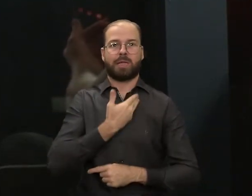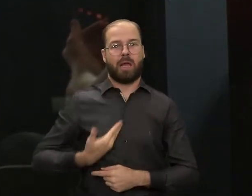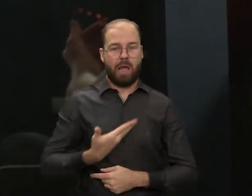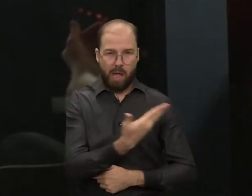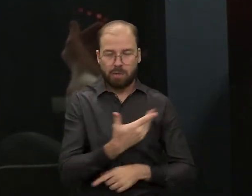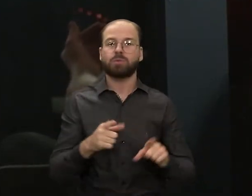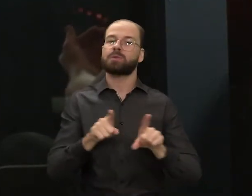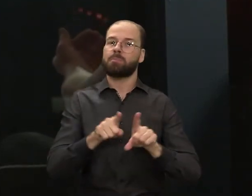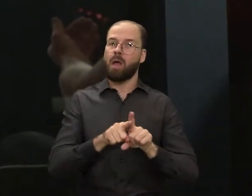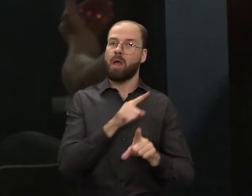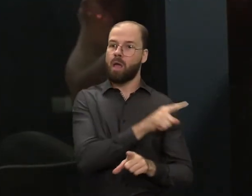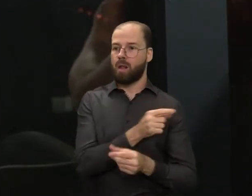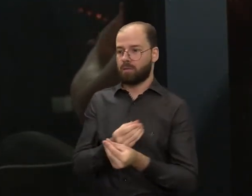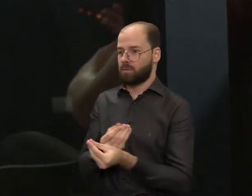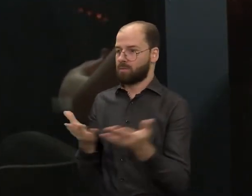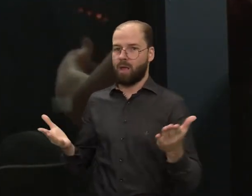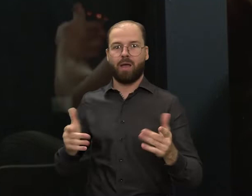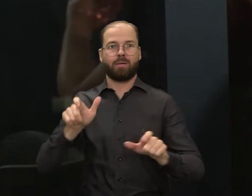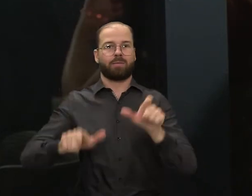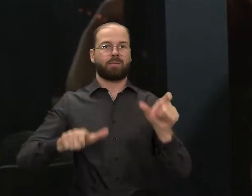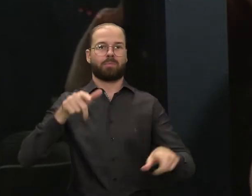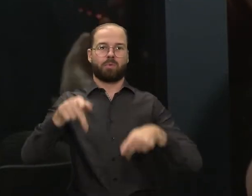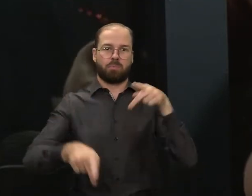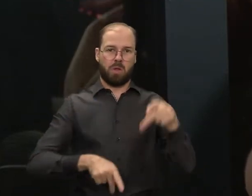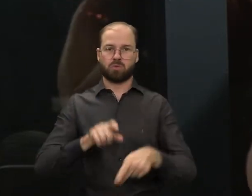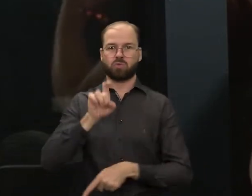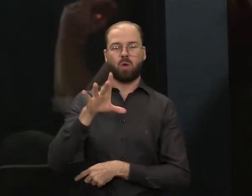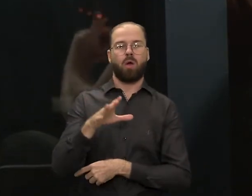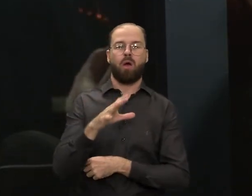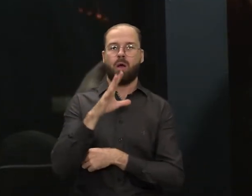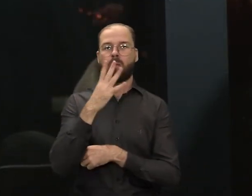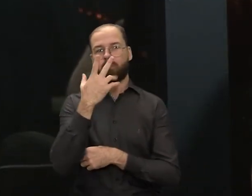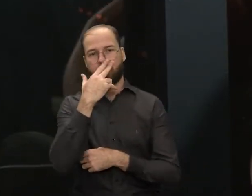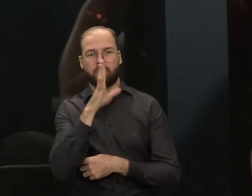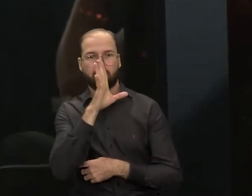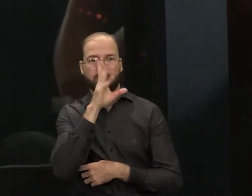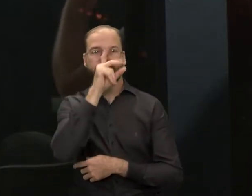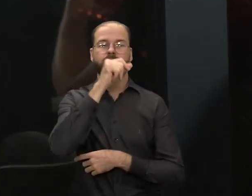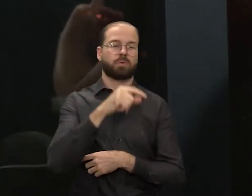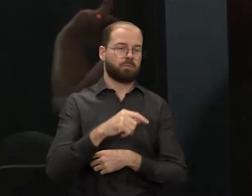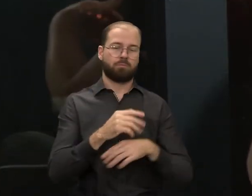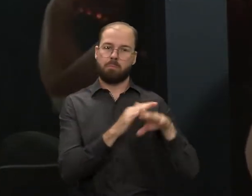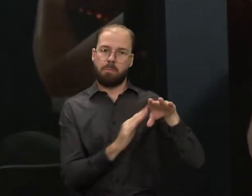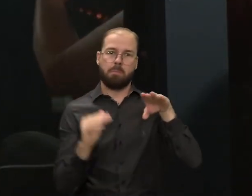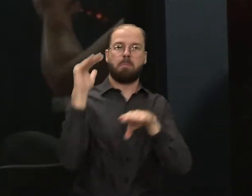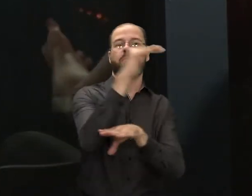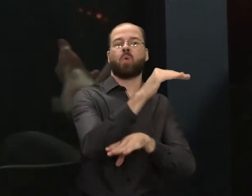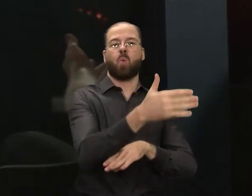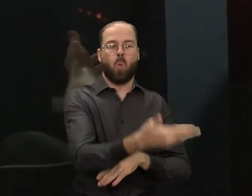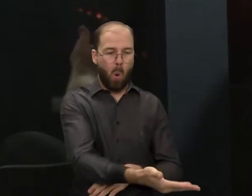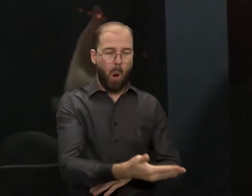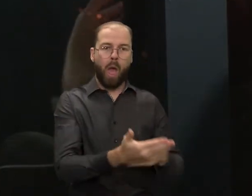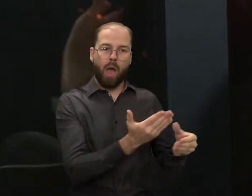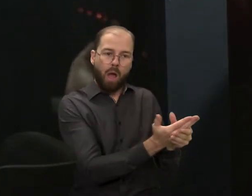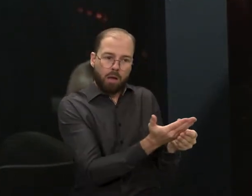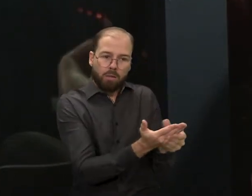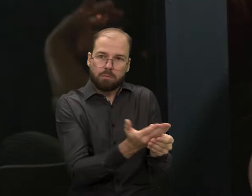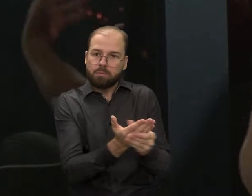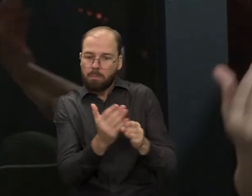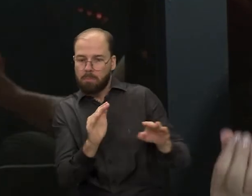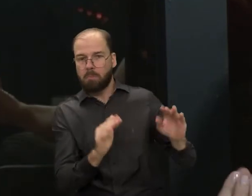da população, mas não simplesmente passar por cima do que a gente tem de procedimento